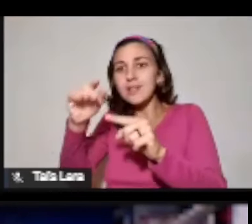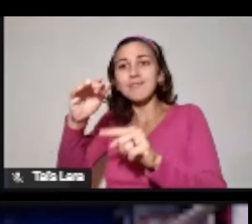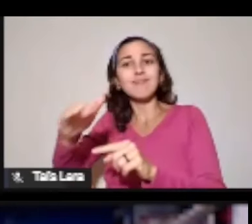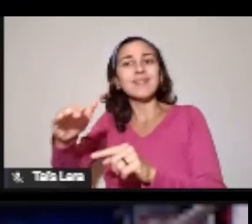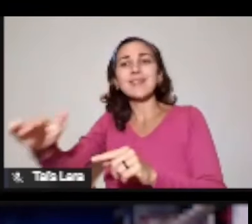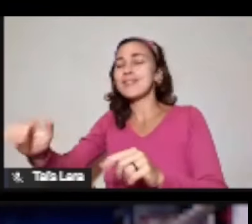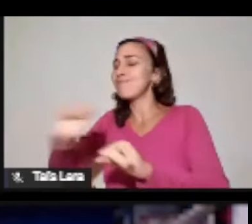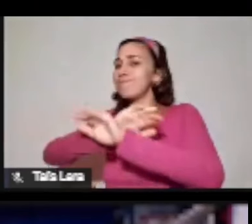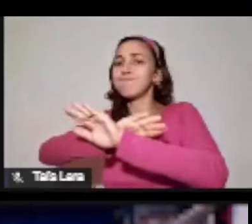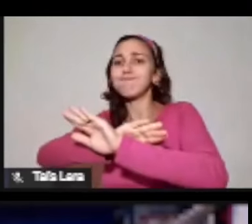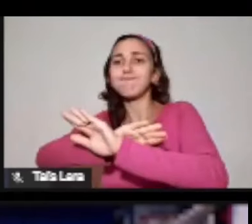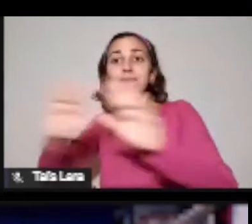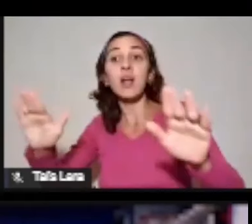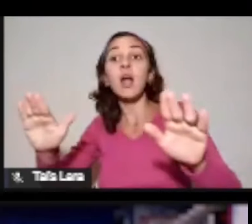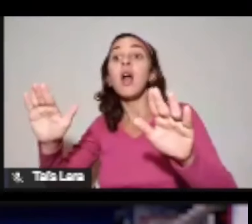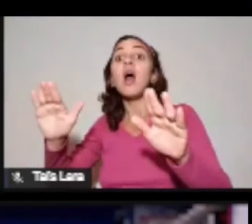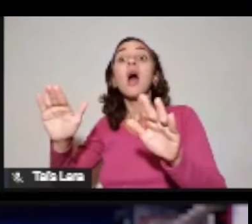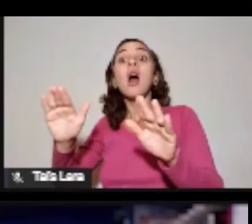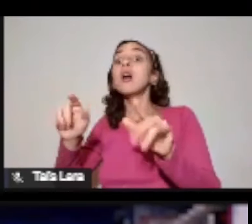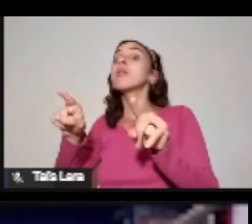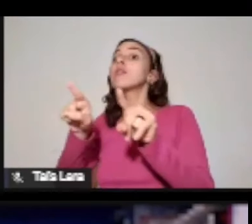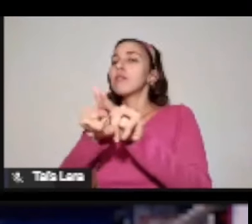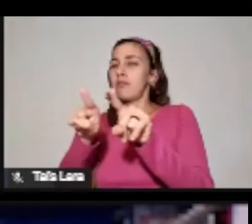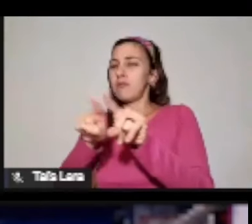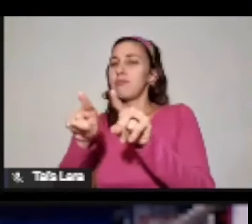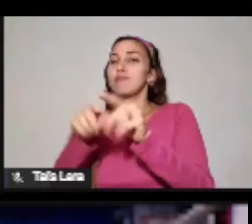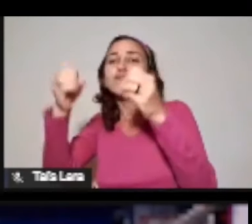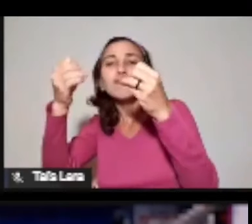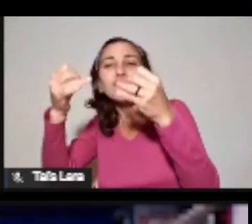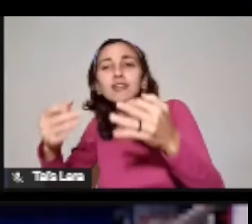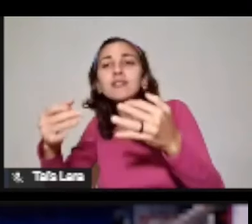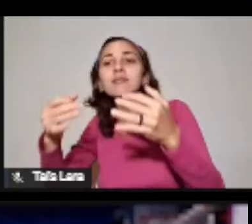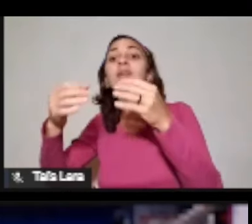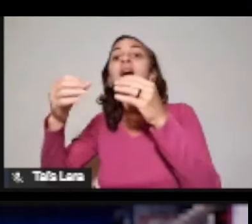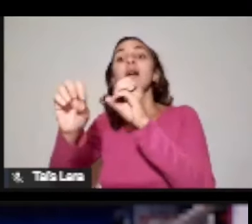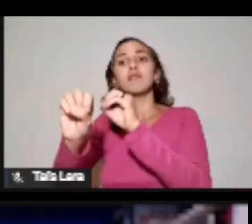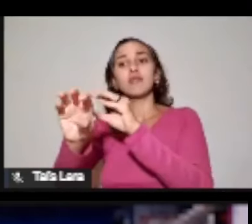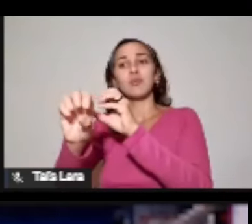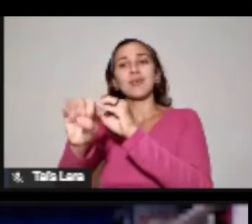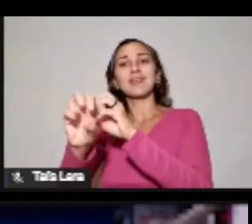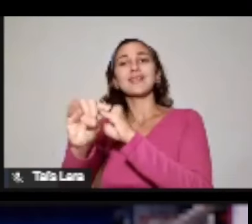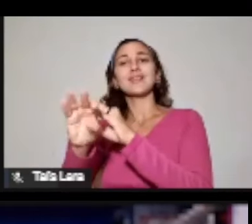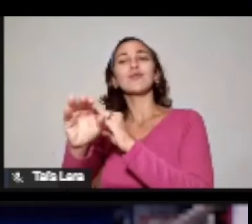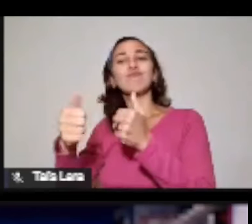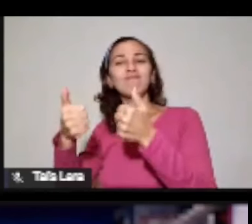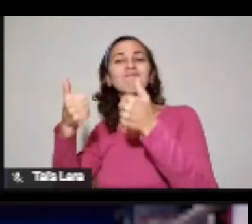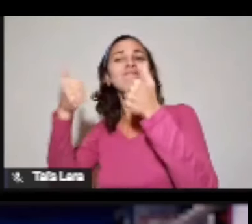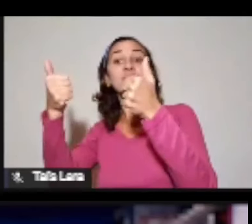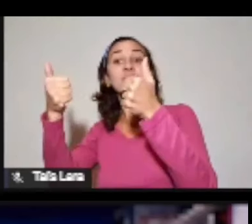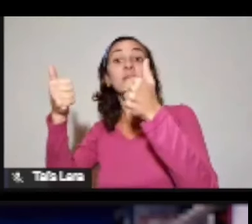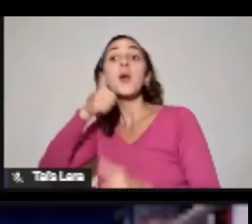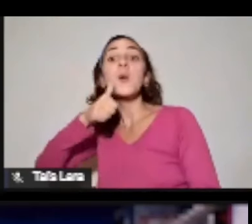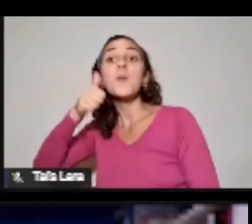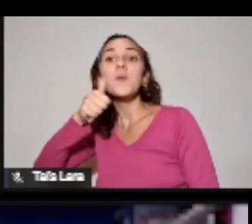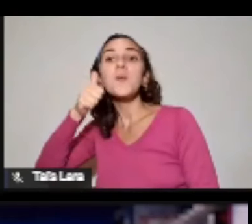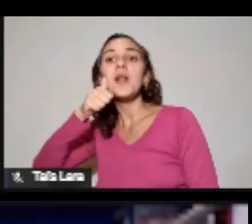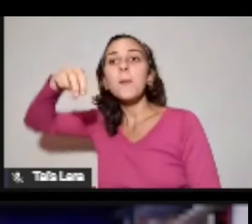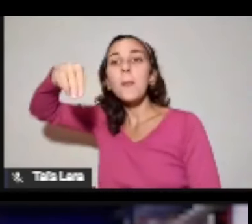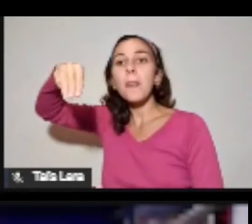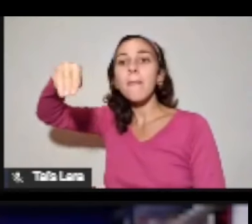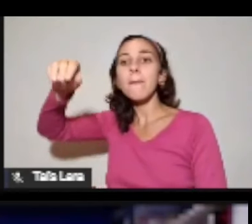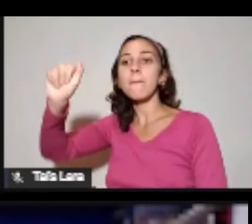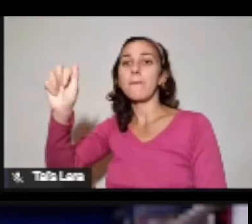principalmente investe em uma educação positiva. E foi a Márcia da Rede Não Bate Eduque que fez o prefácio, né? Então,